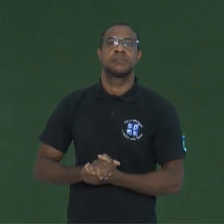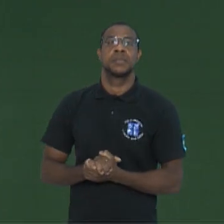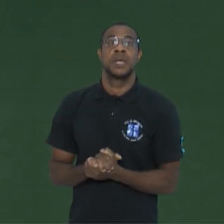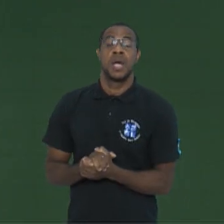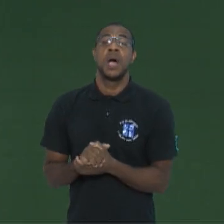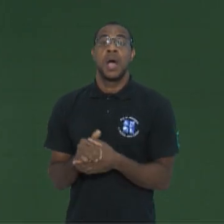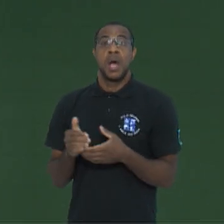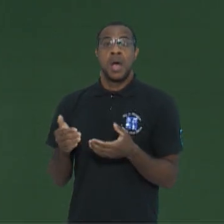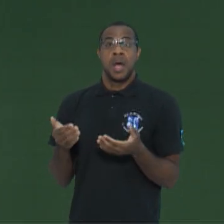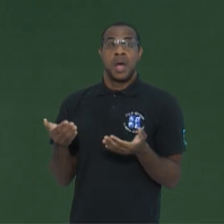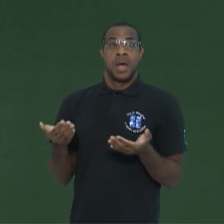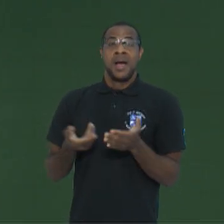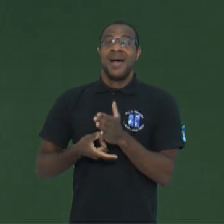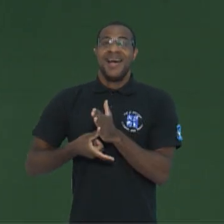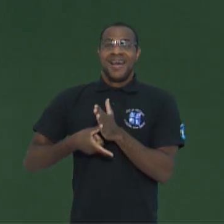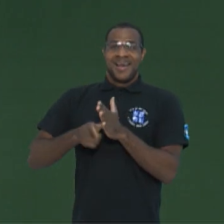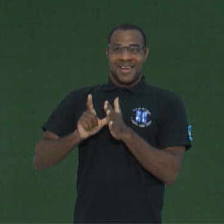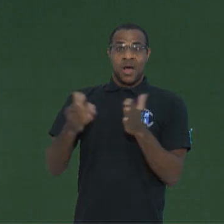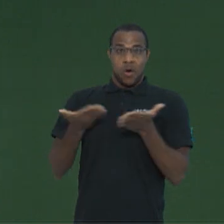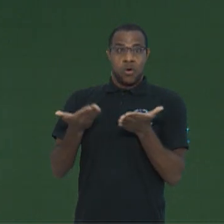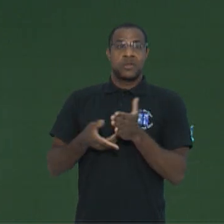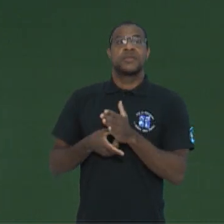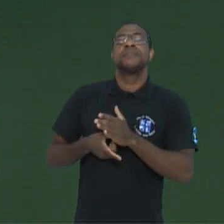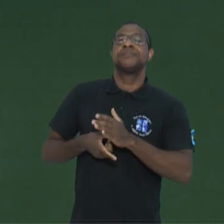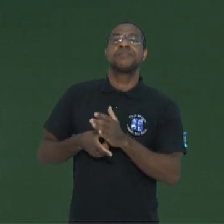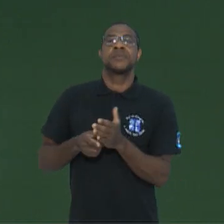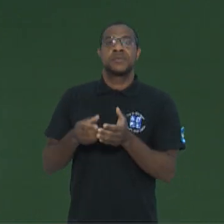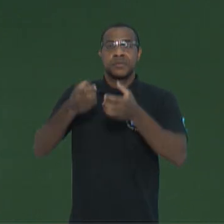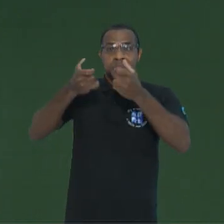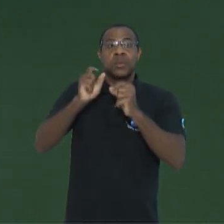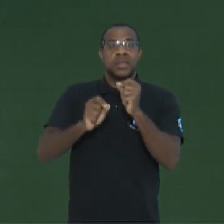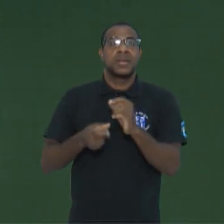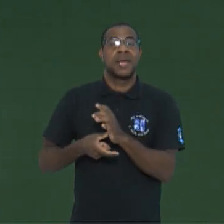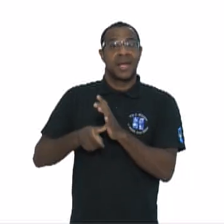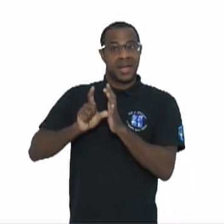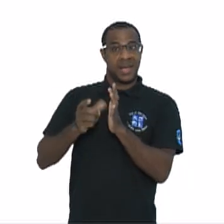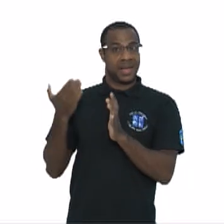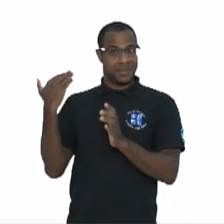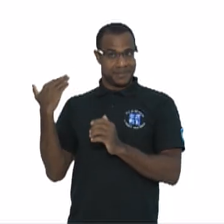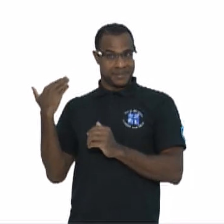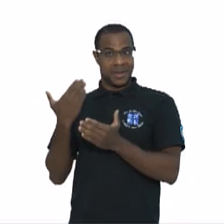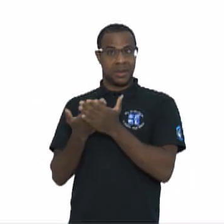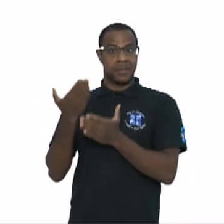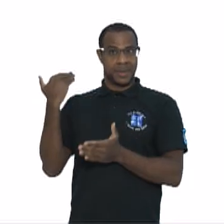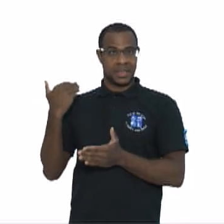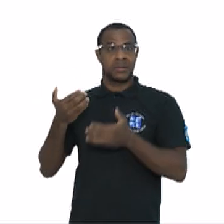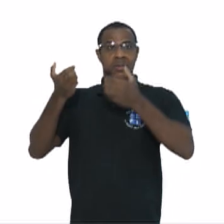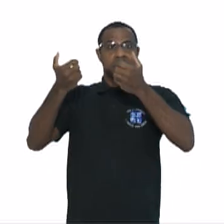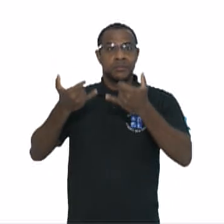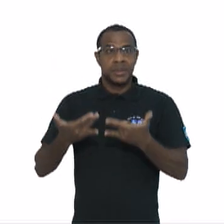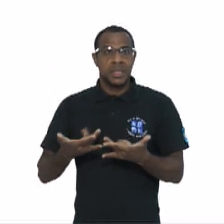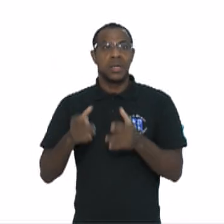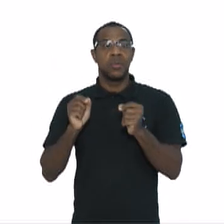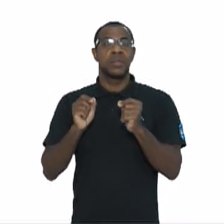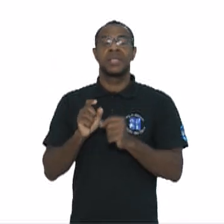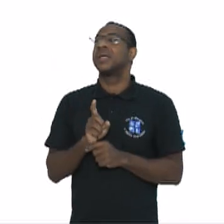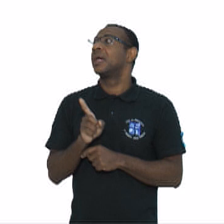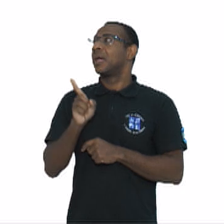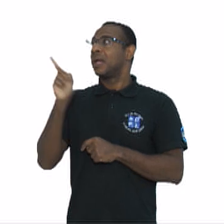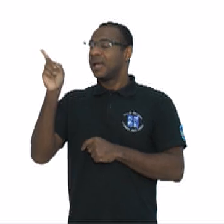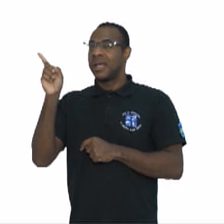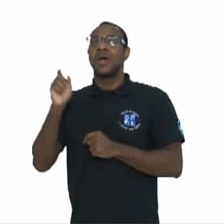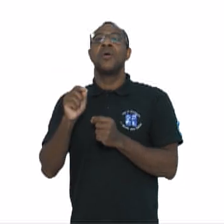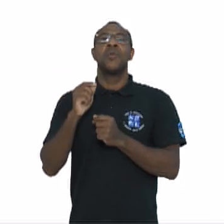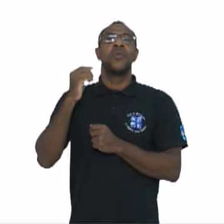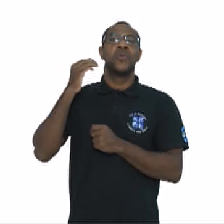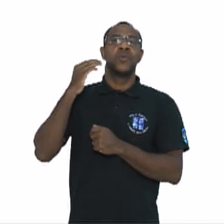na aula anterior, nós falamos sobre o gênero informativo, nós falamos sobre o Vincent van Gogh, né, o artista e